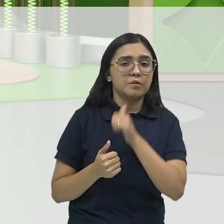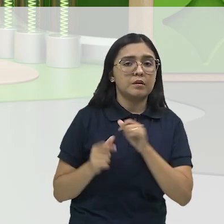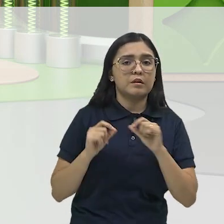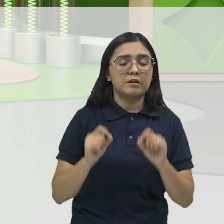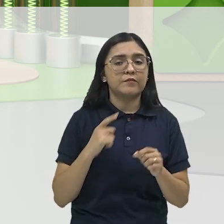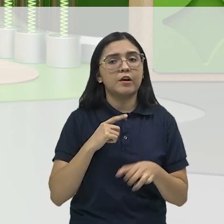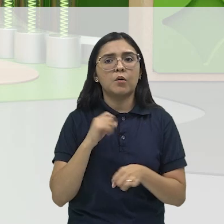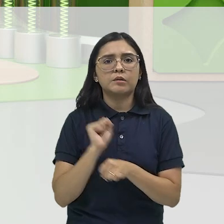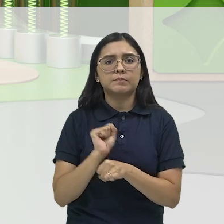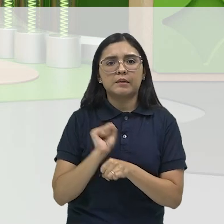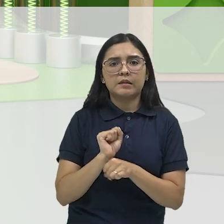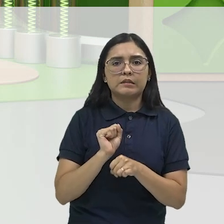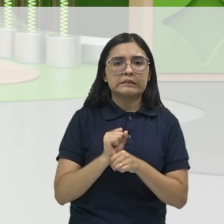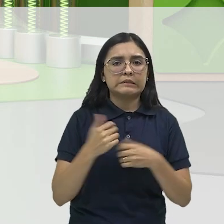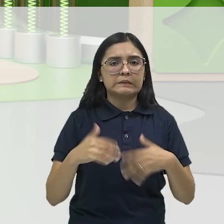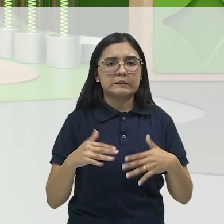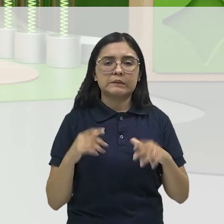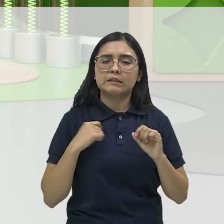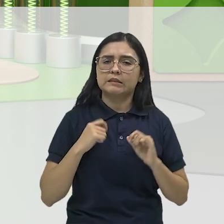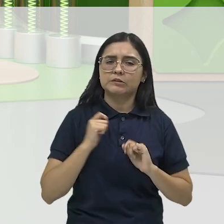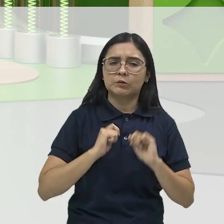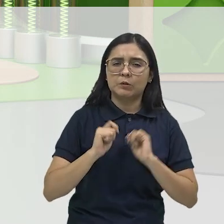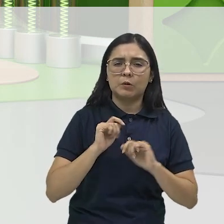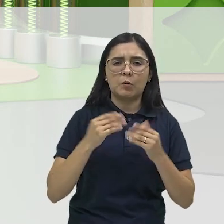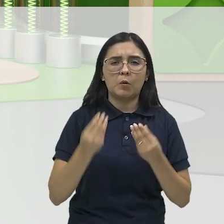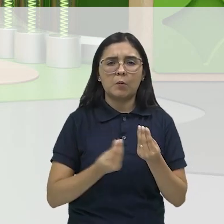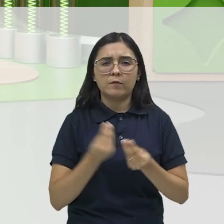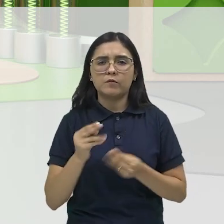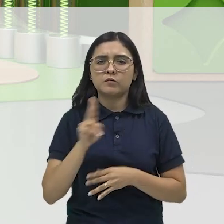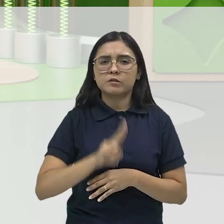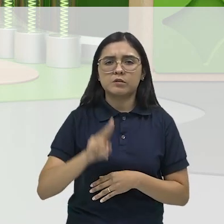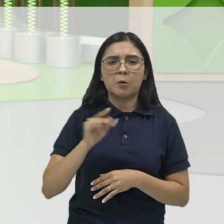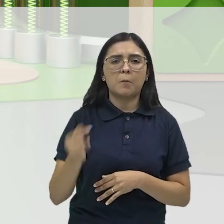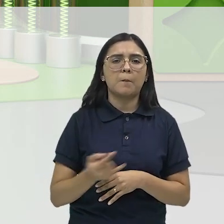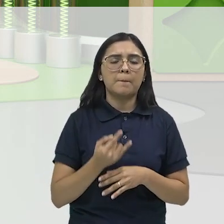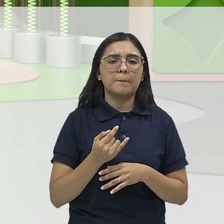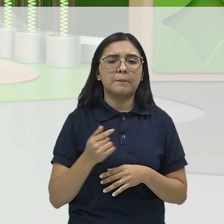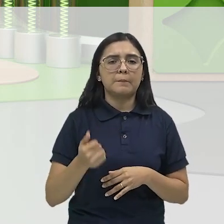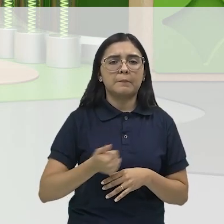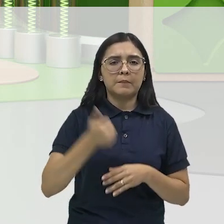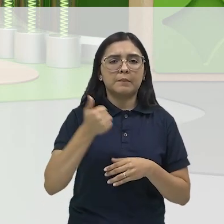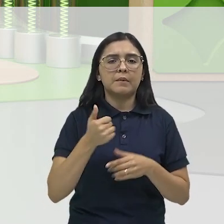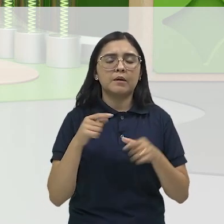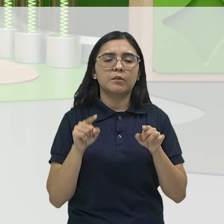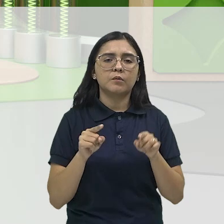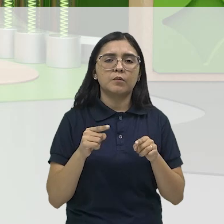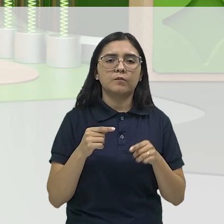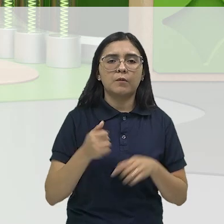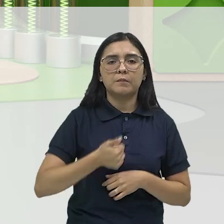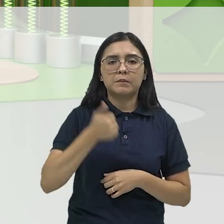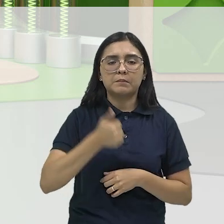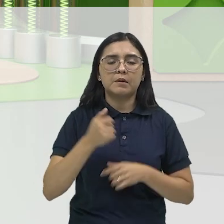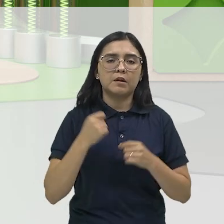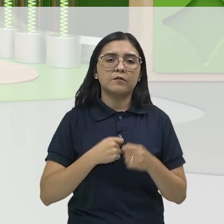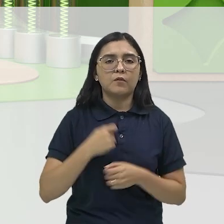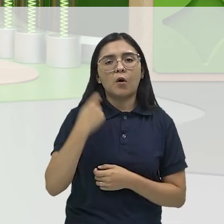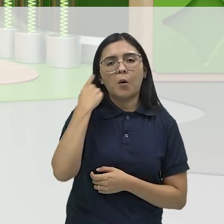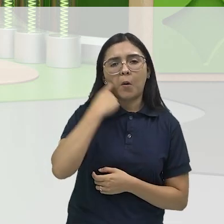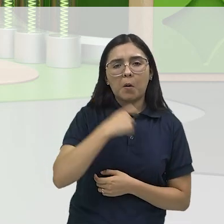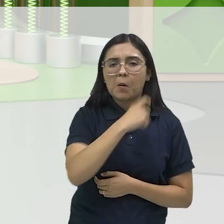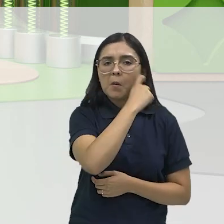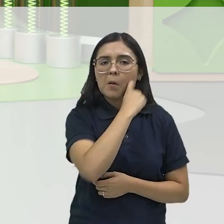ficam aguardando, né? Ah, quando que eu vou poder usar um primeiro sutiã, né? Quando que eu vou poder fazer primeiramente a minha